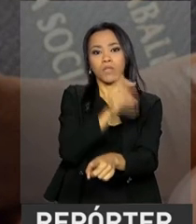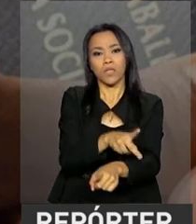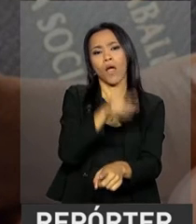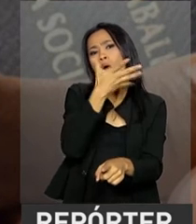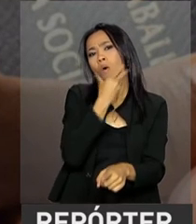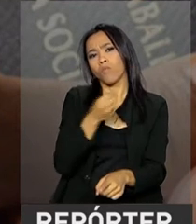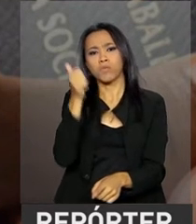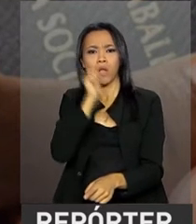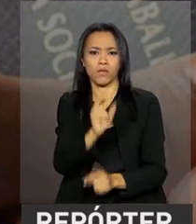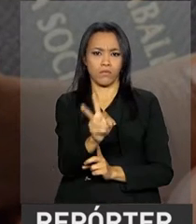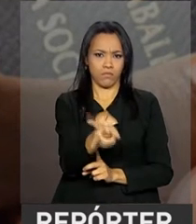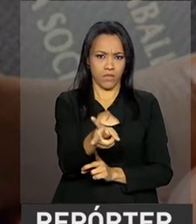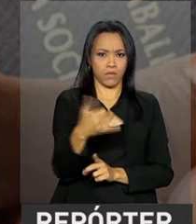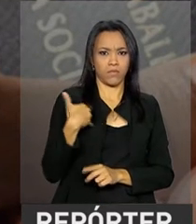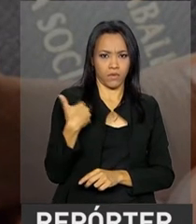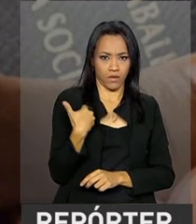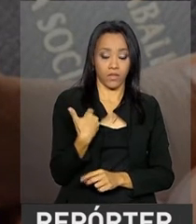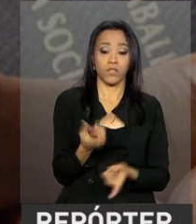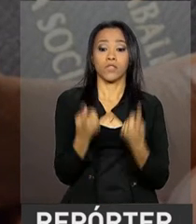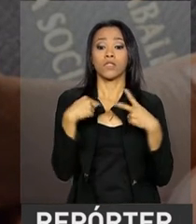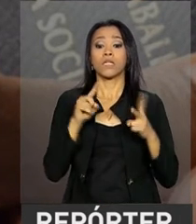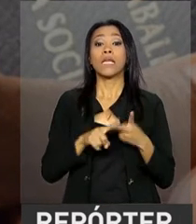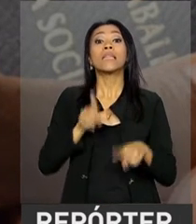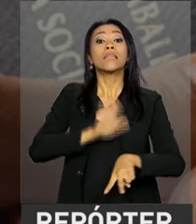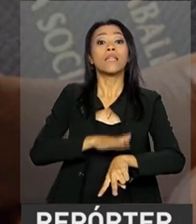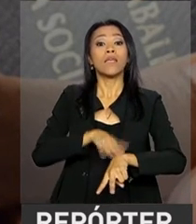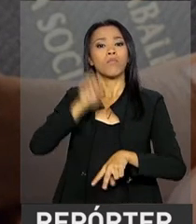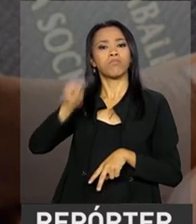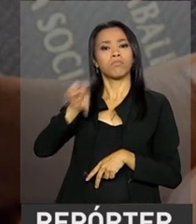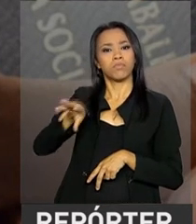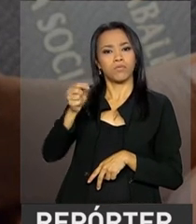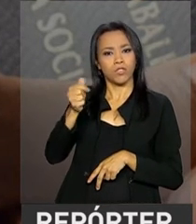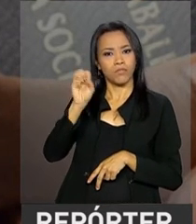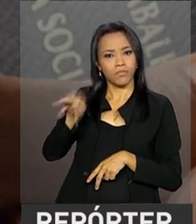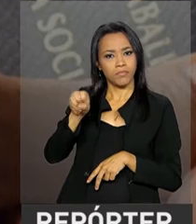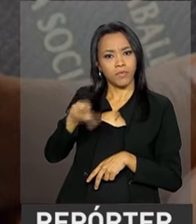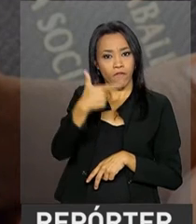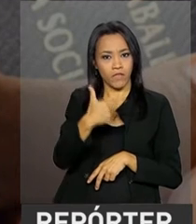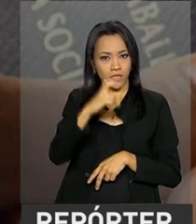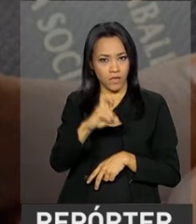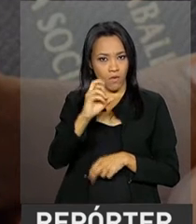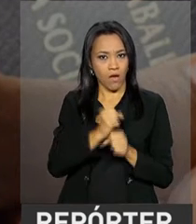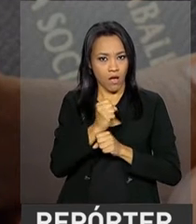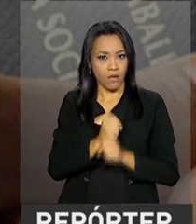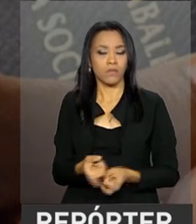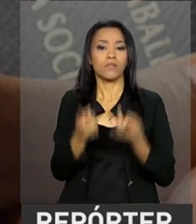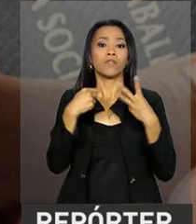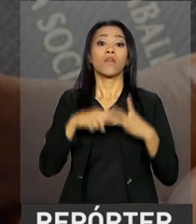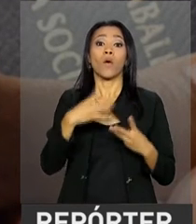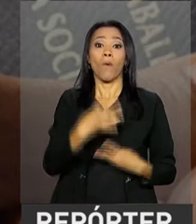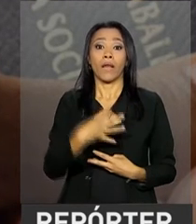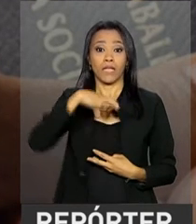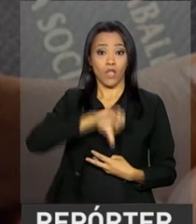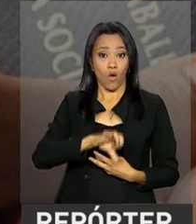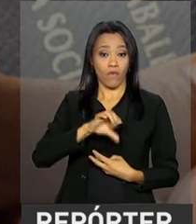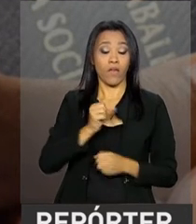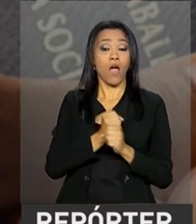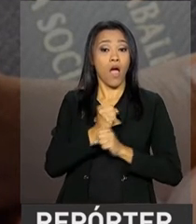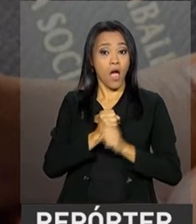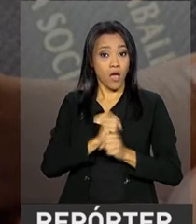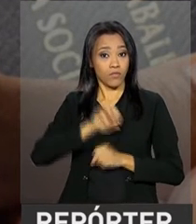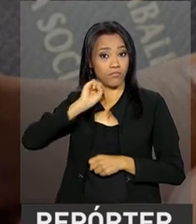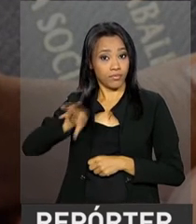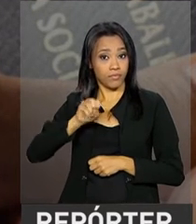homens quanto para mulheres. Um tempo de contribuição mínimo de 25 anos e 49 anos de contribuição para se aposentar